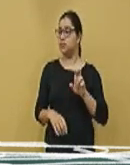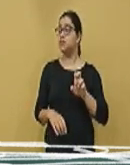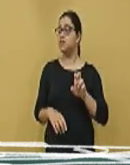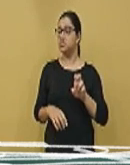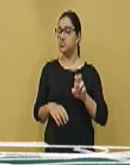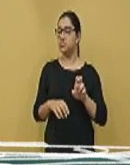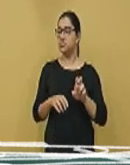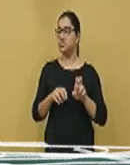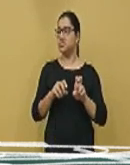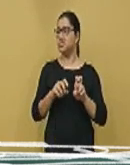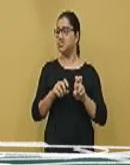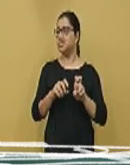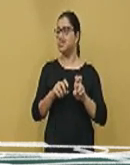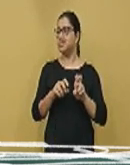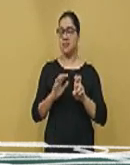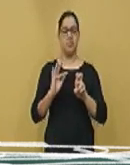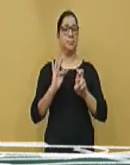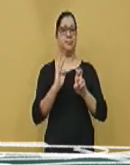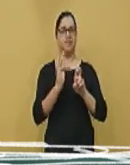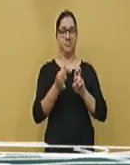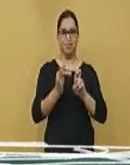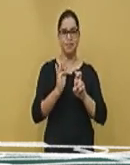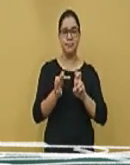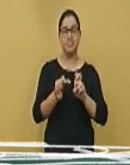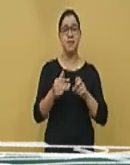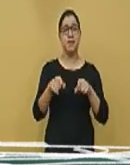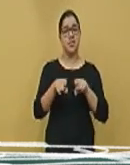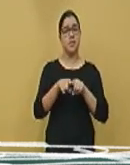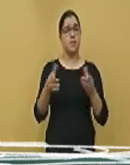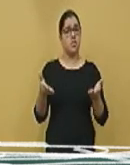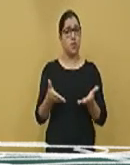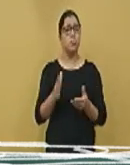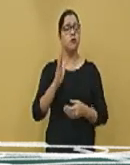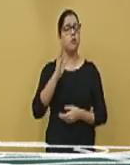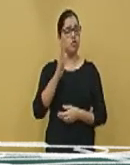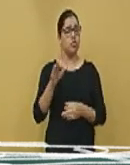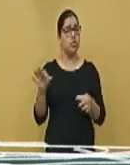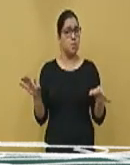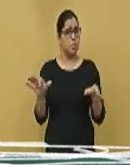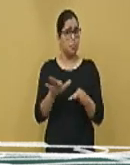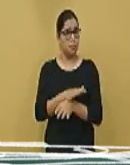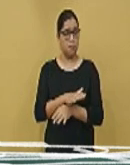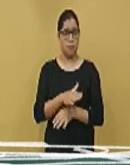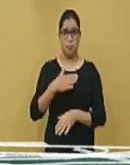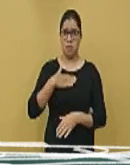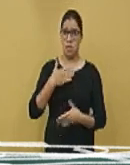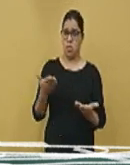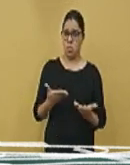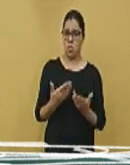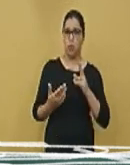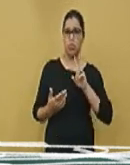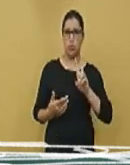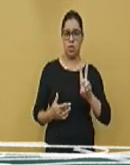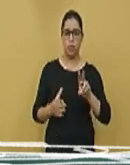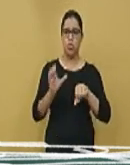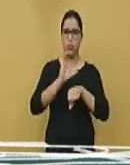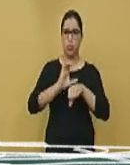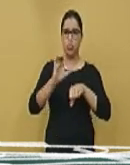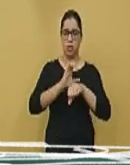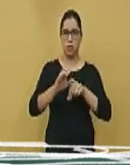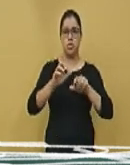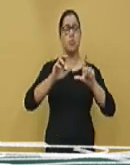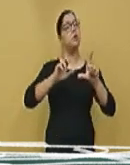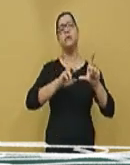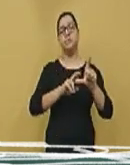EAD. Na minha visão, a EAD na UFGD já está institucionalizada, com dois cursos, a licenciatura e bacharelato em